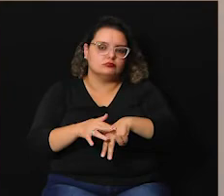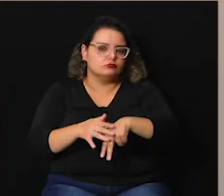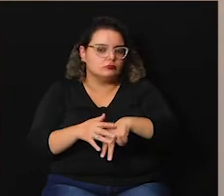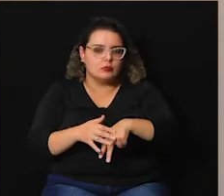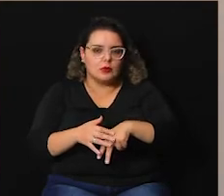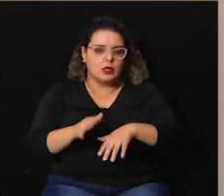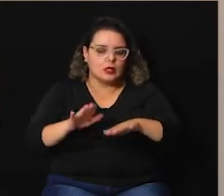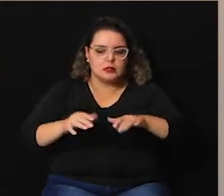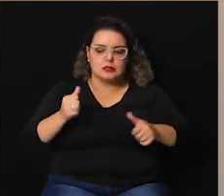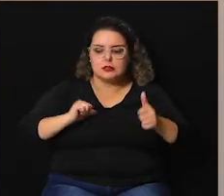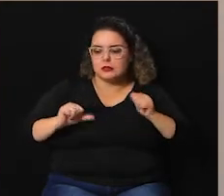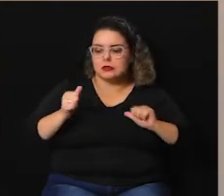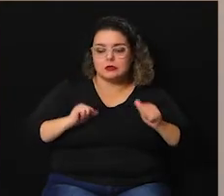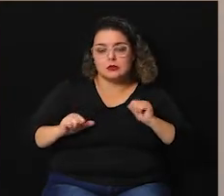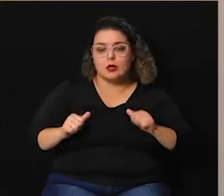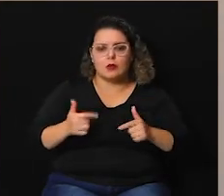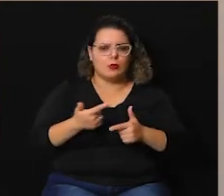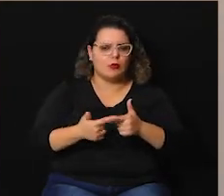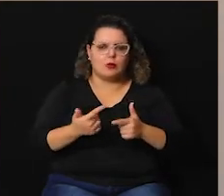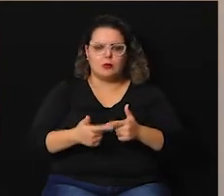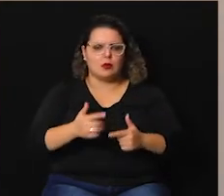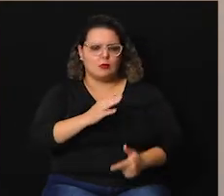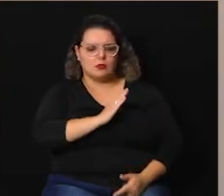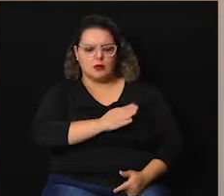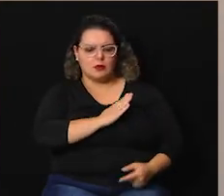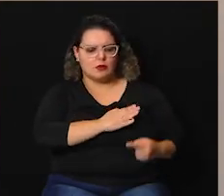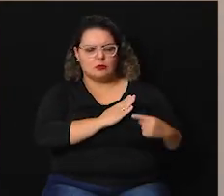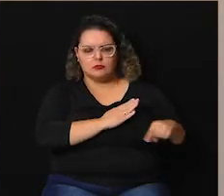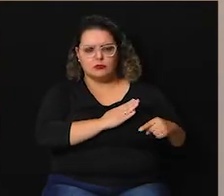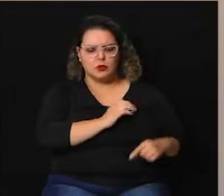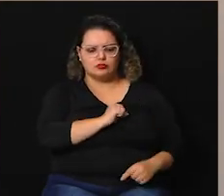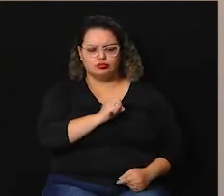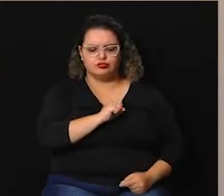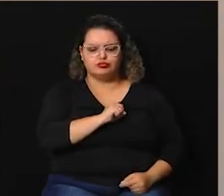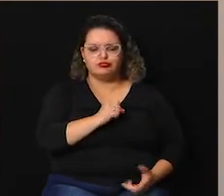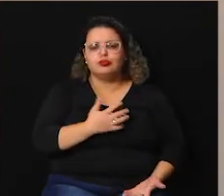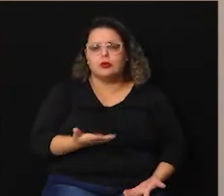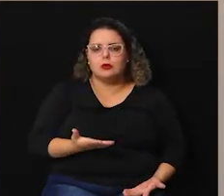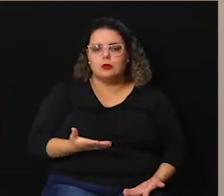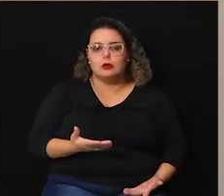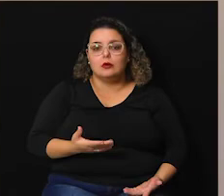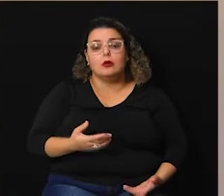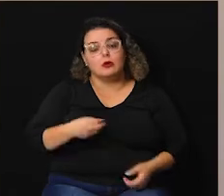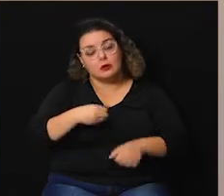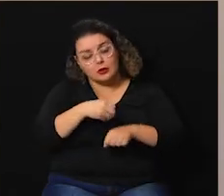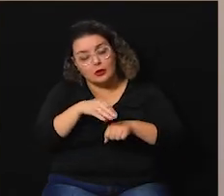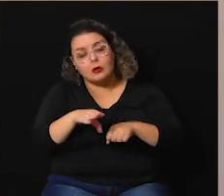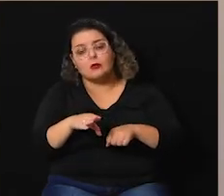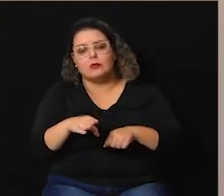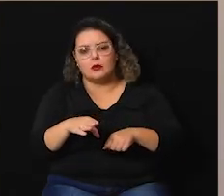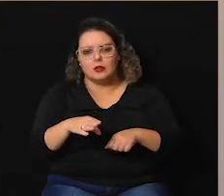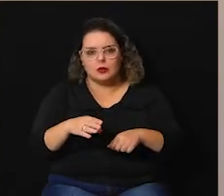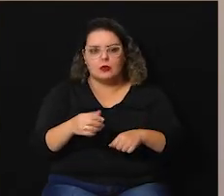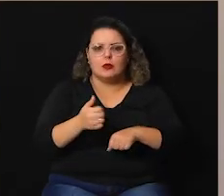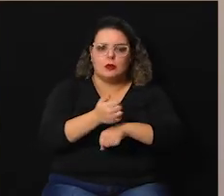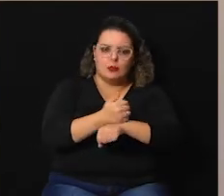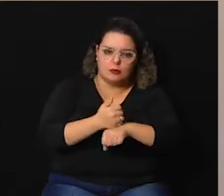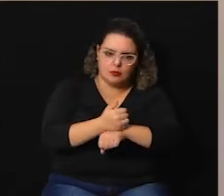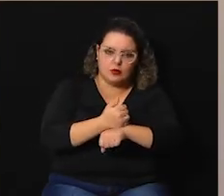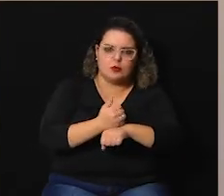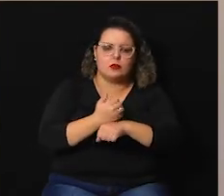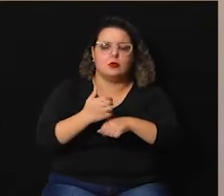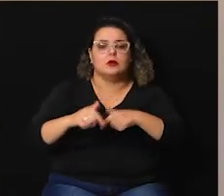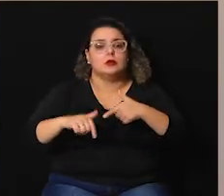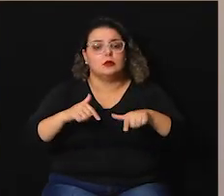quadro de ansiedade, transtornos cardiovasculares, taquicardia, palpitação, e o próprio cardiologista encaminha. O profissional